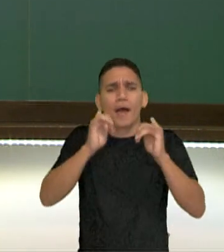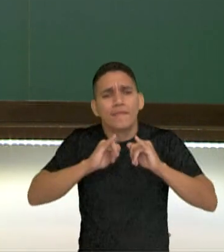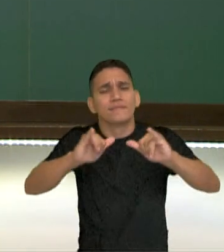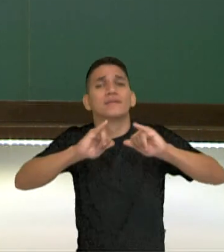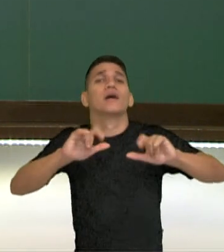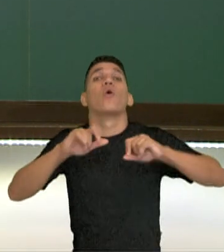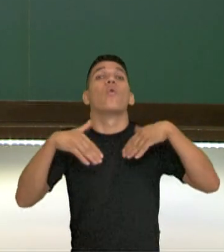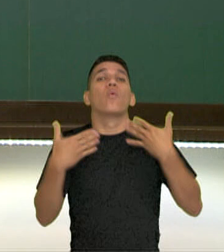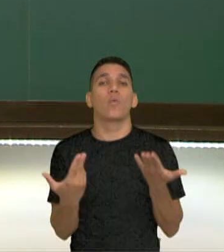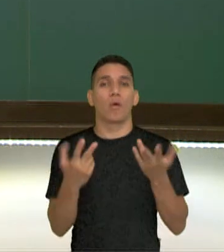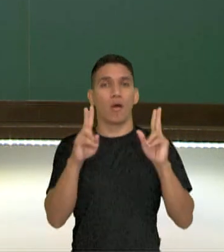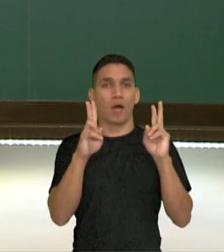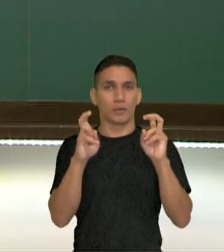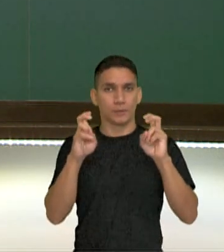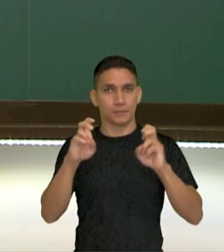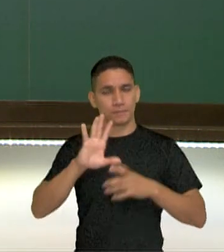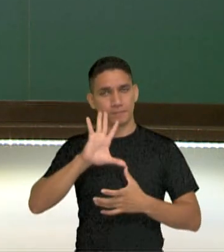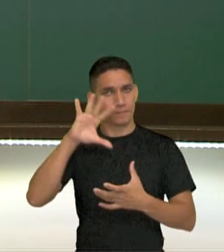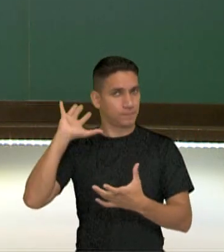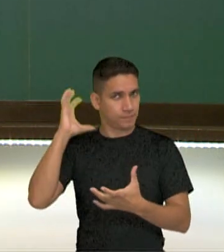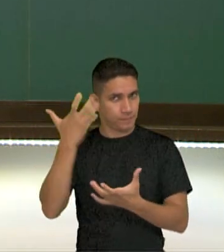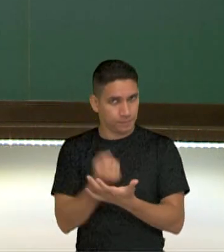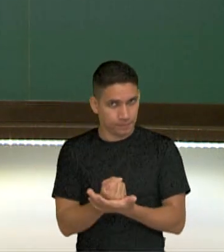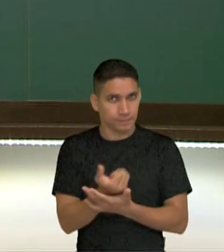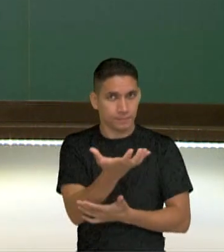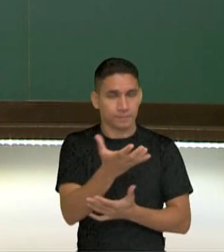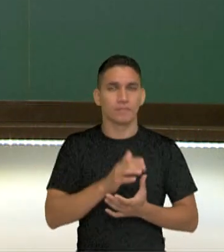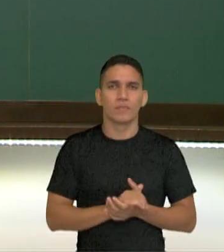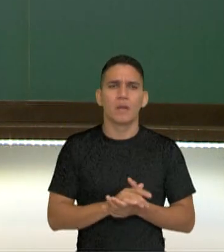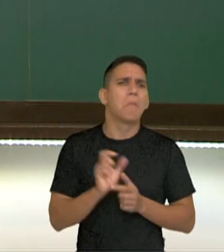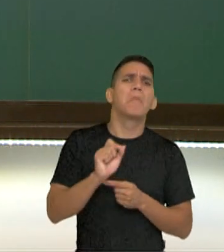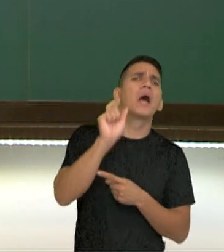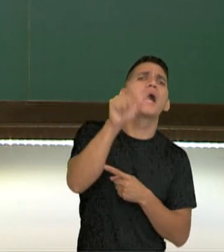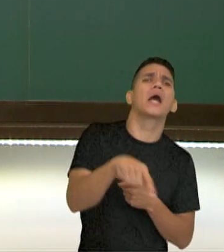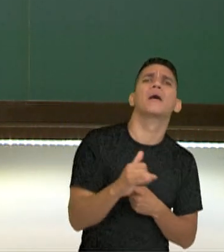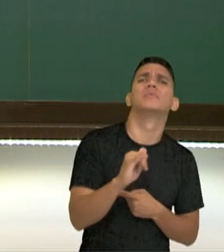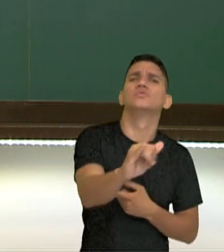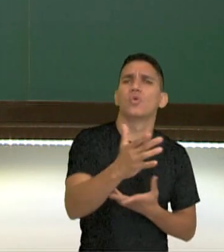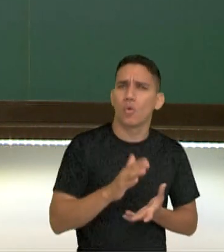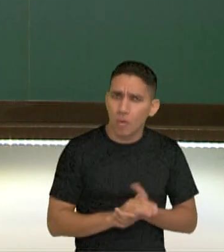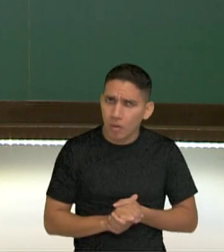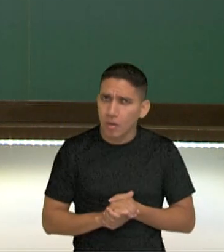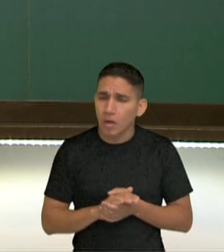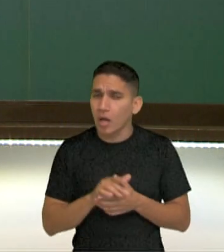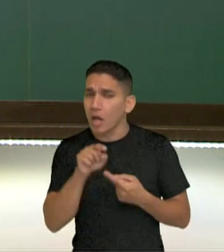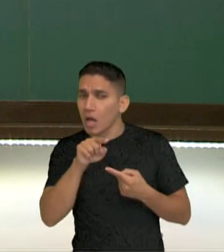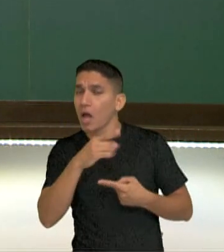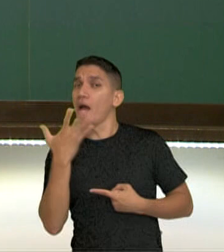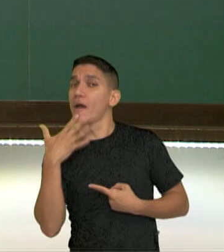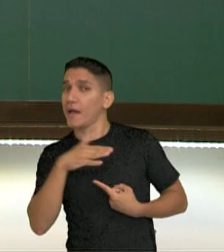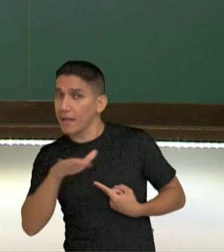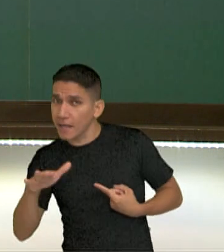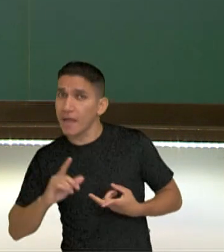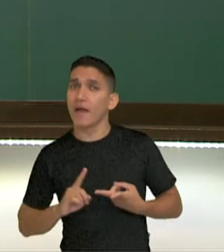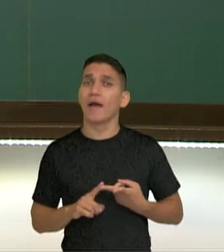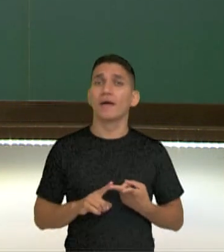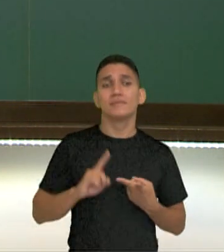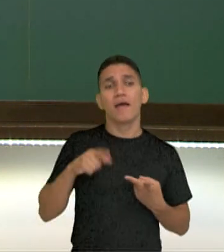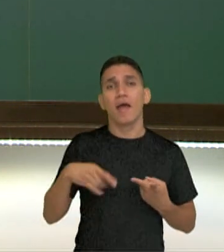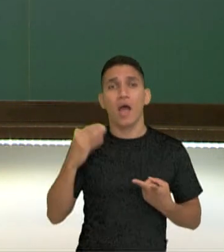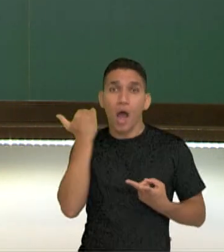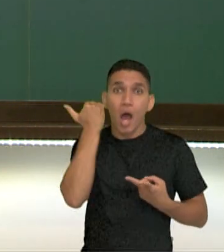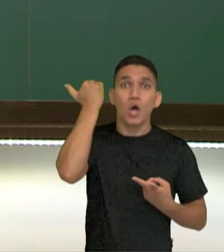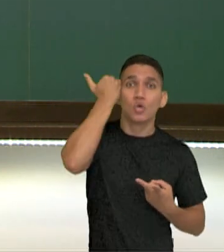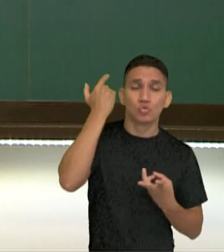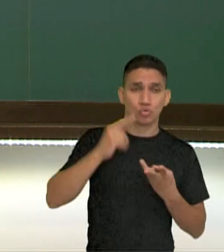que você vai falar no seu podcast. Para quem? Qual será o seu público-alvo? É para criança, é para